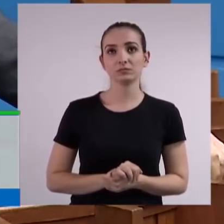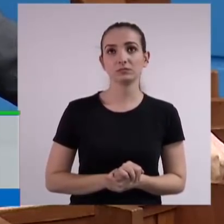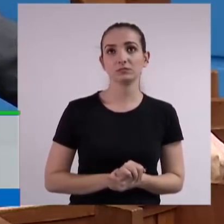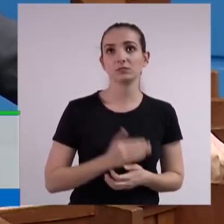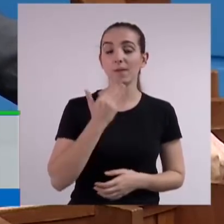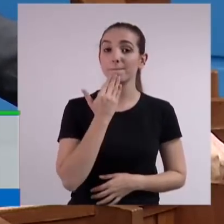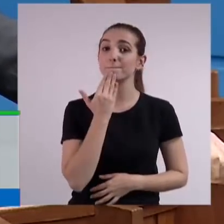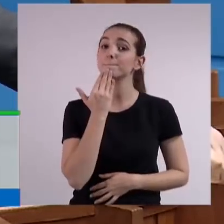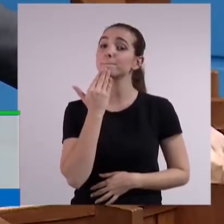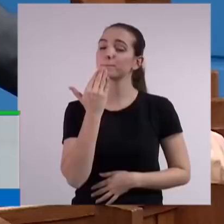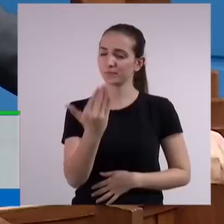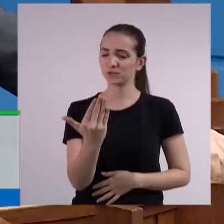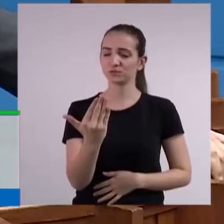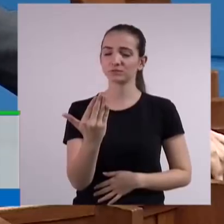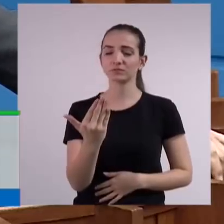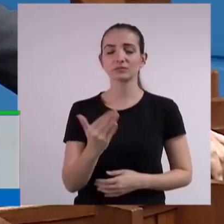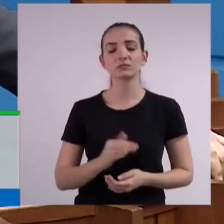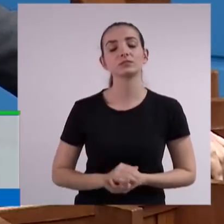Pedir a ele